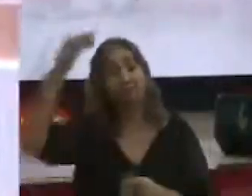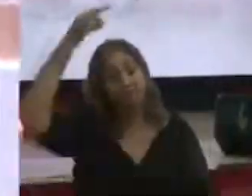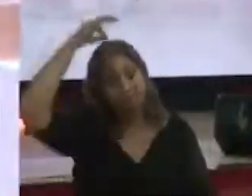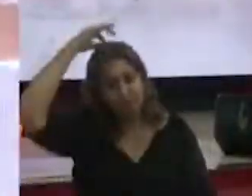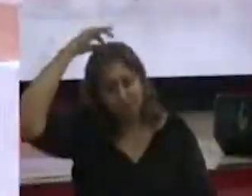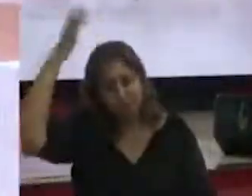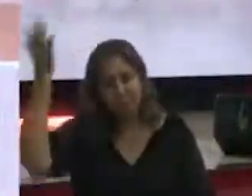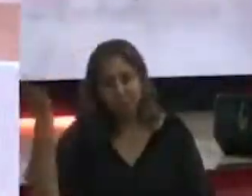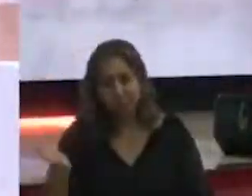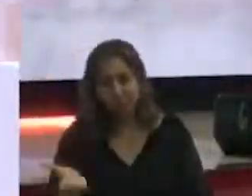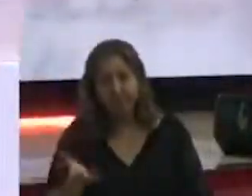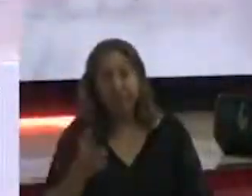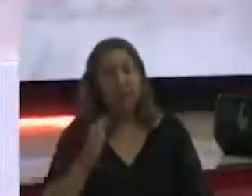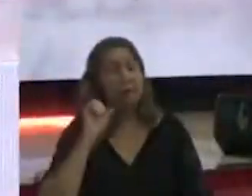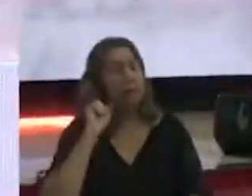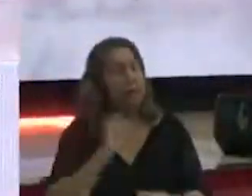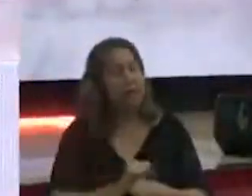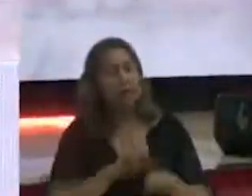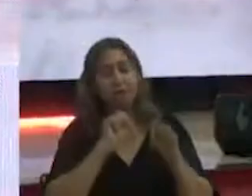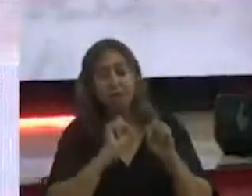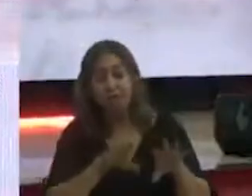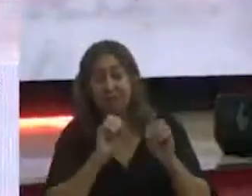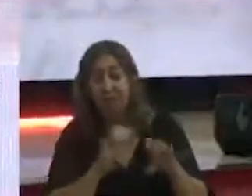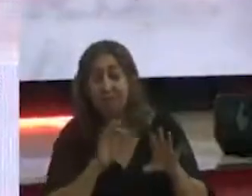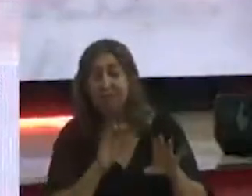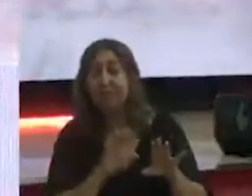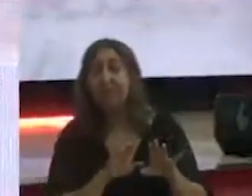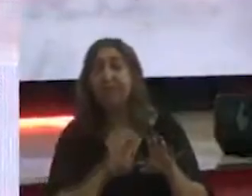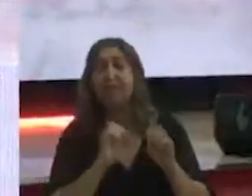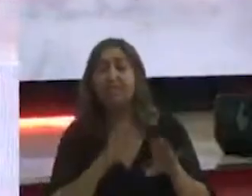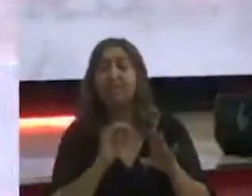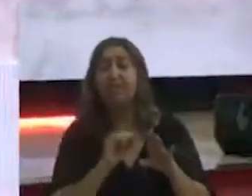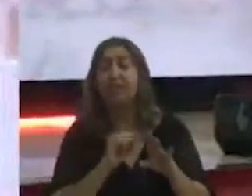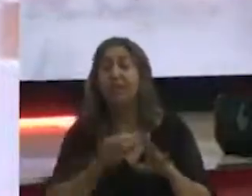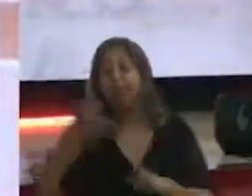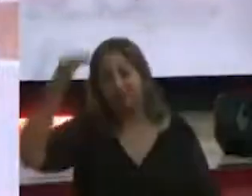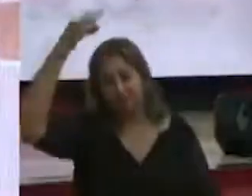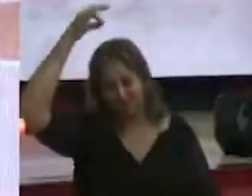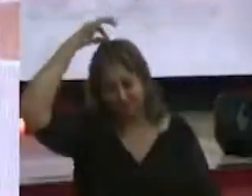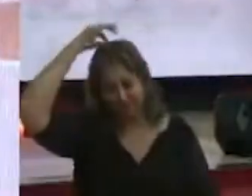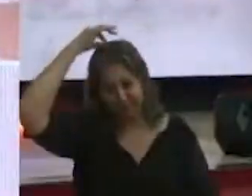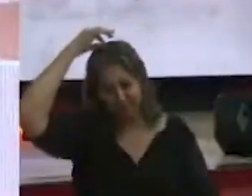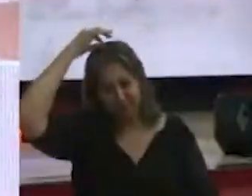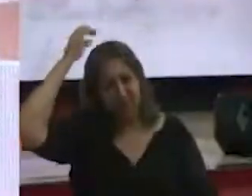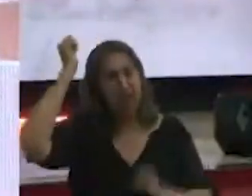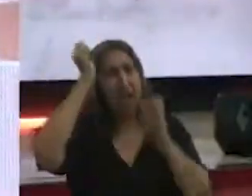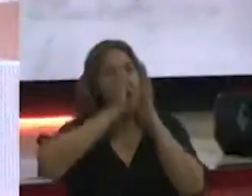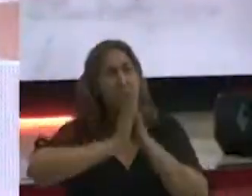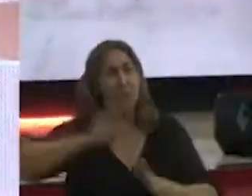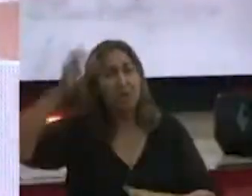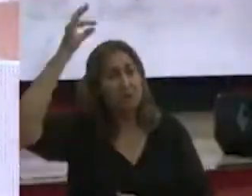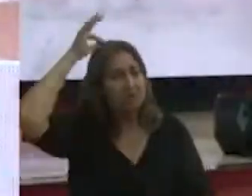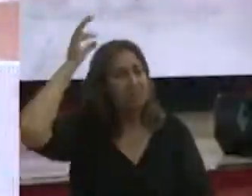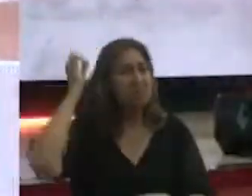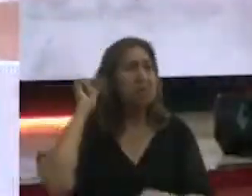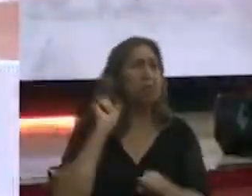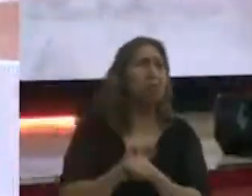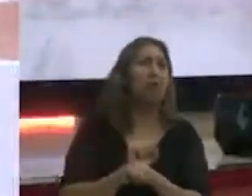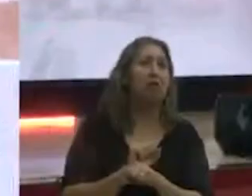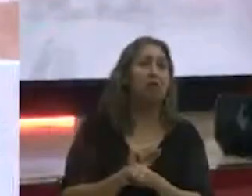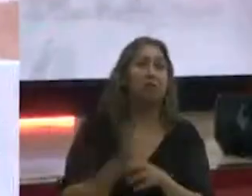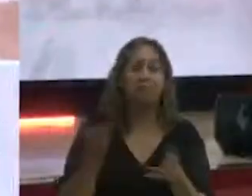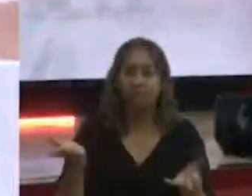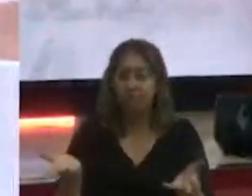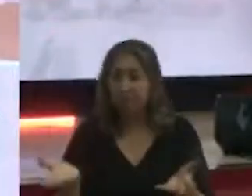nós paramos de ensinar sobre o Espírito Santo nós paramos de adorar o espírito santo